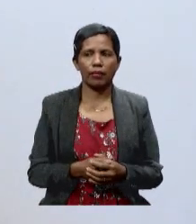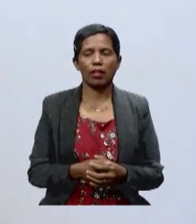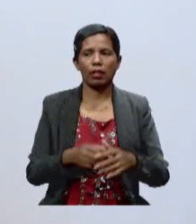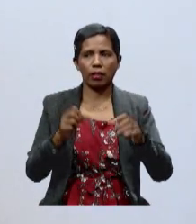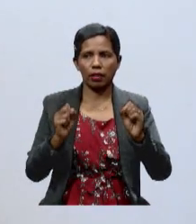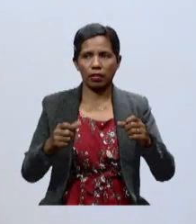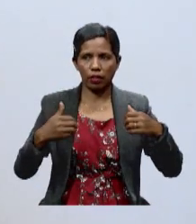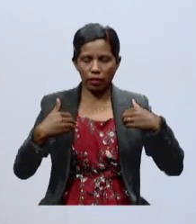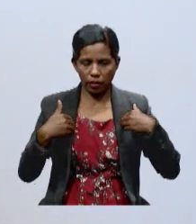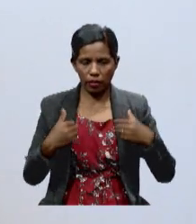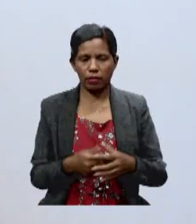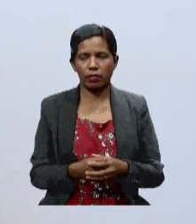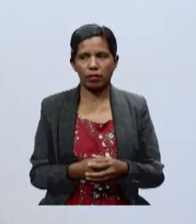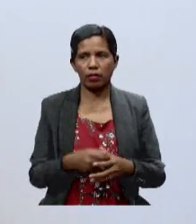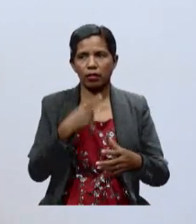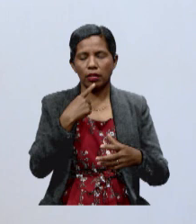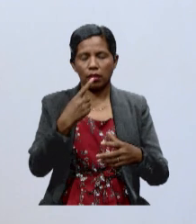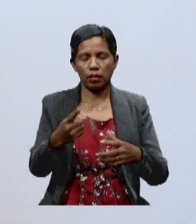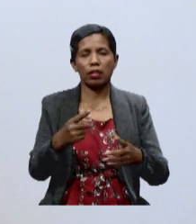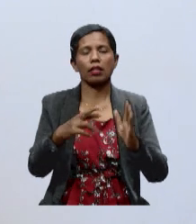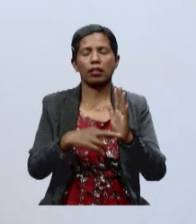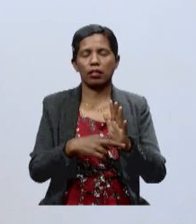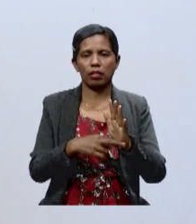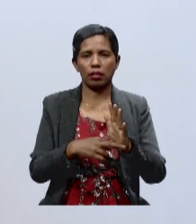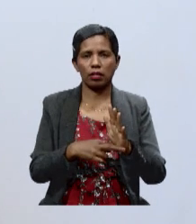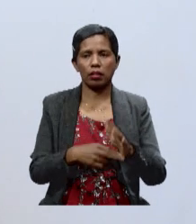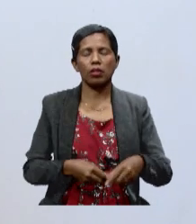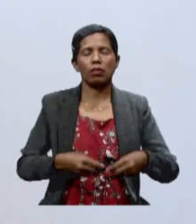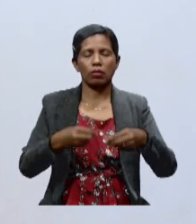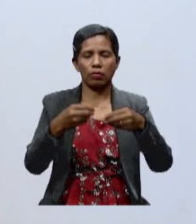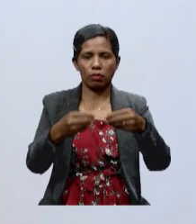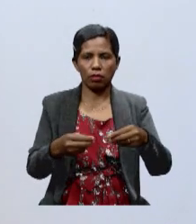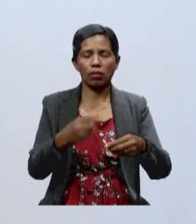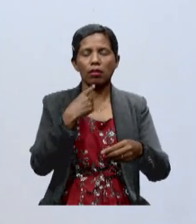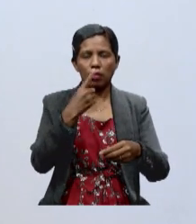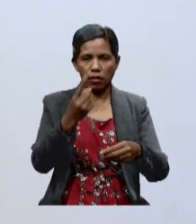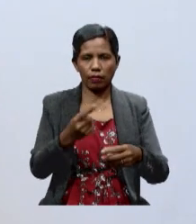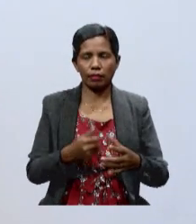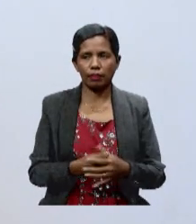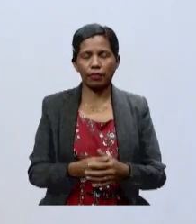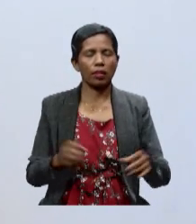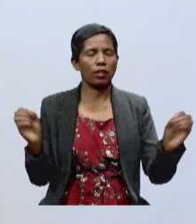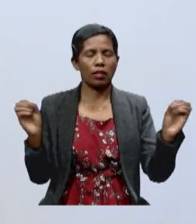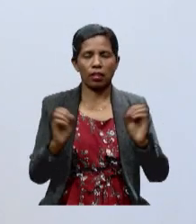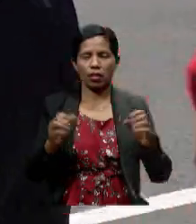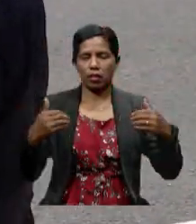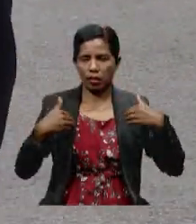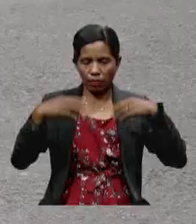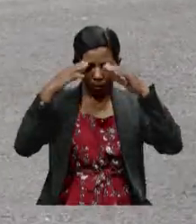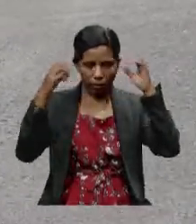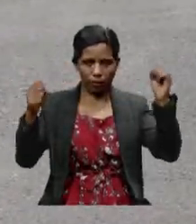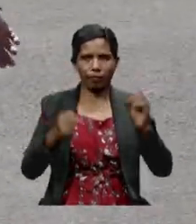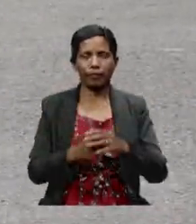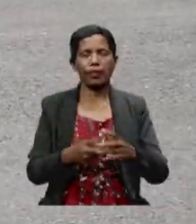ia fora do território. Sim. Fora do território mas lá é presidente interino.